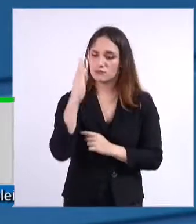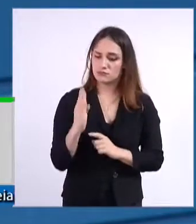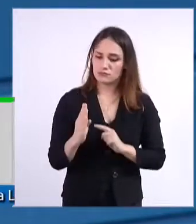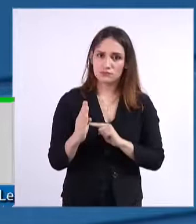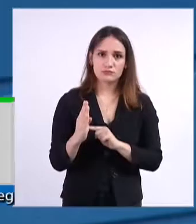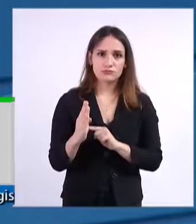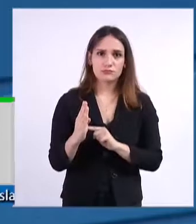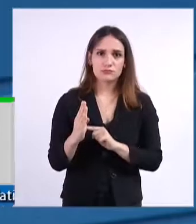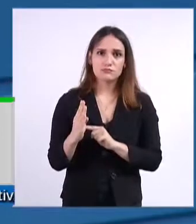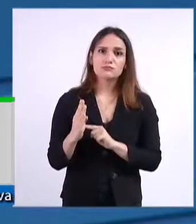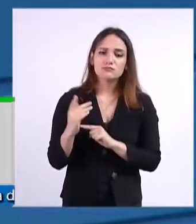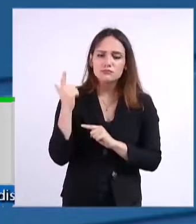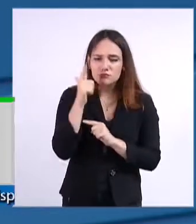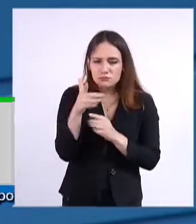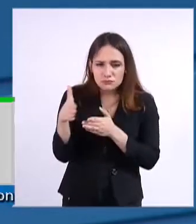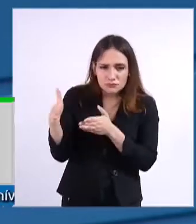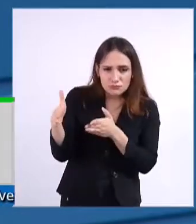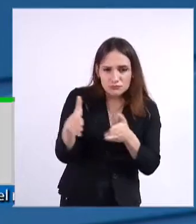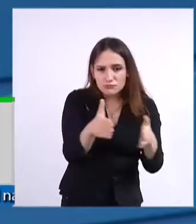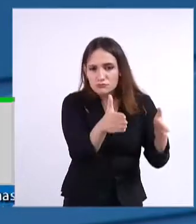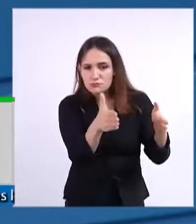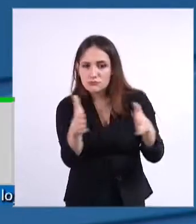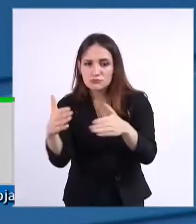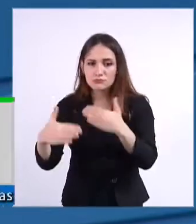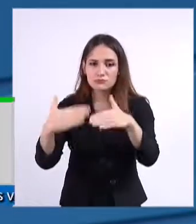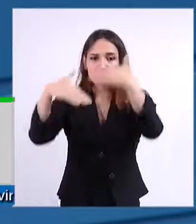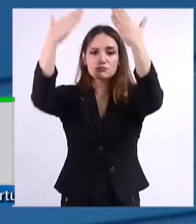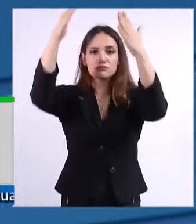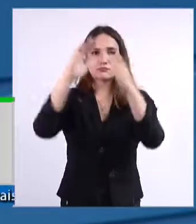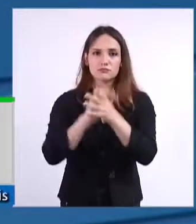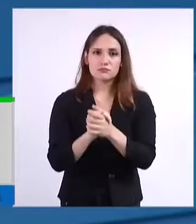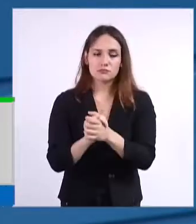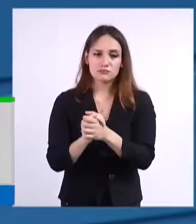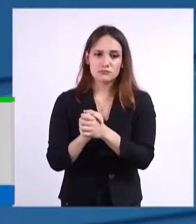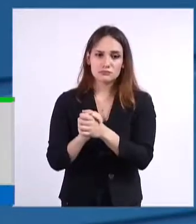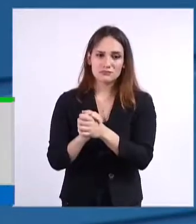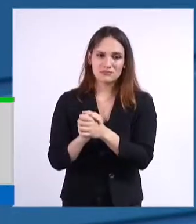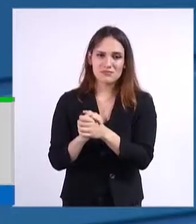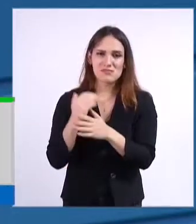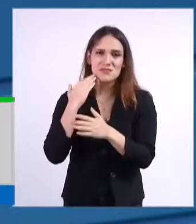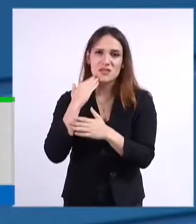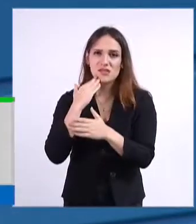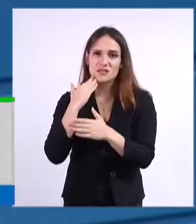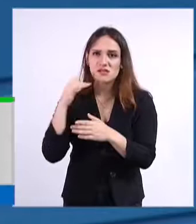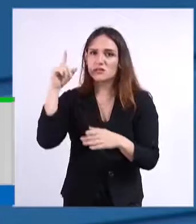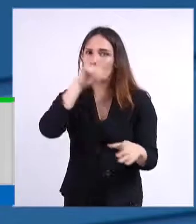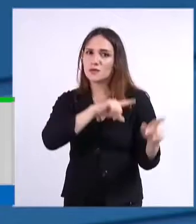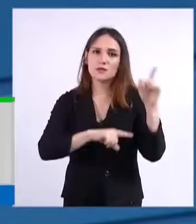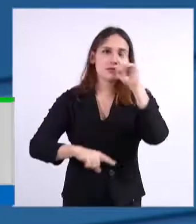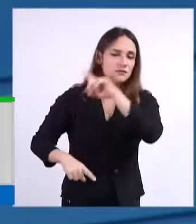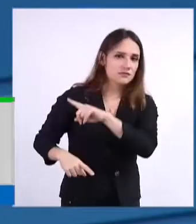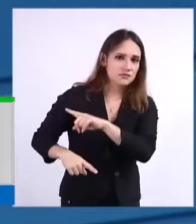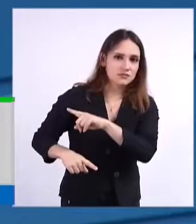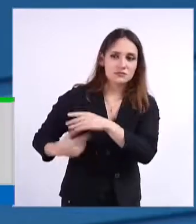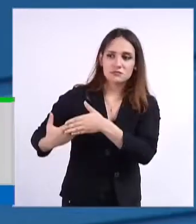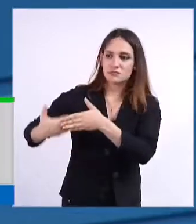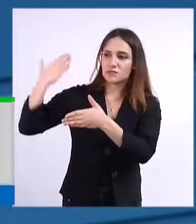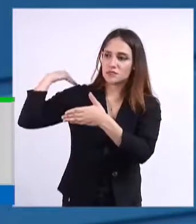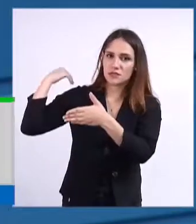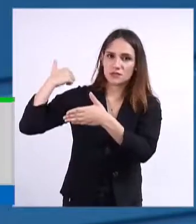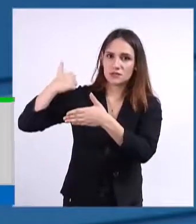possa tomar o rumo do desenvolvimento, esquecer a quebradeira causada pelos 13 anos